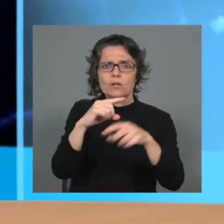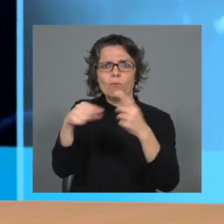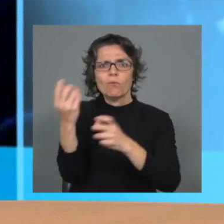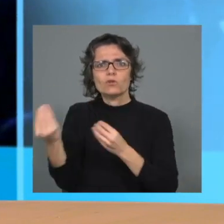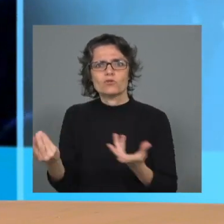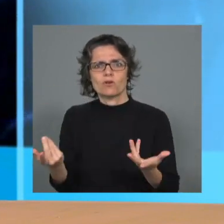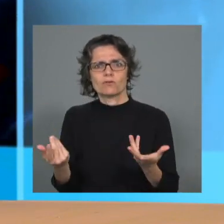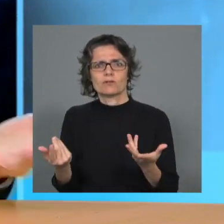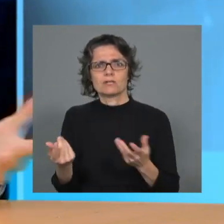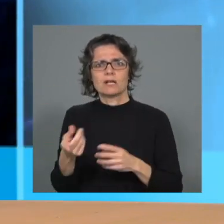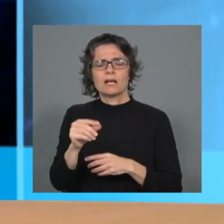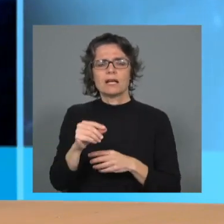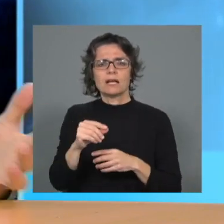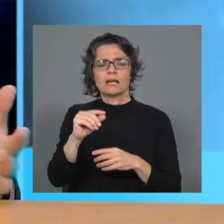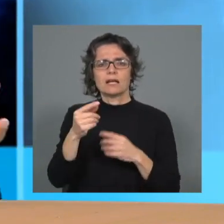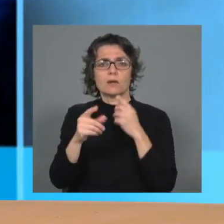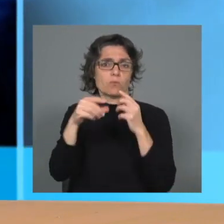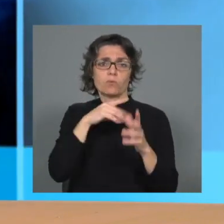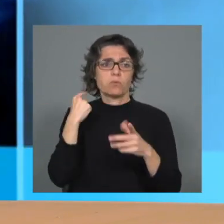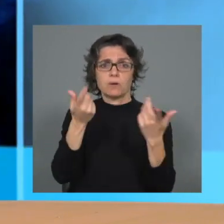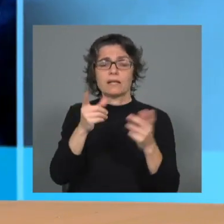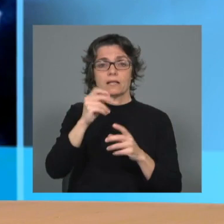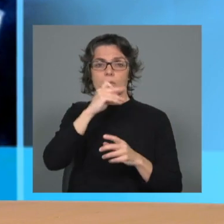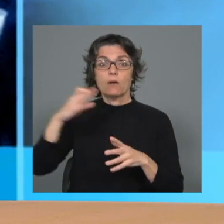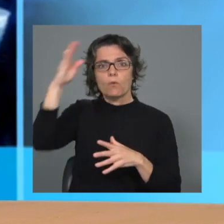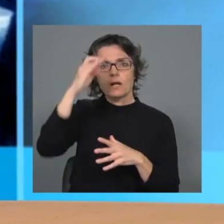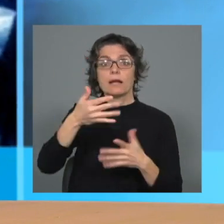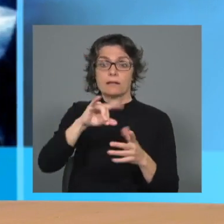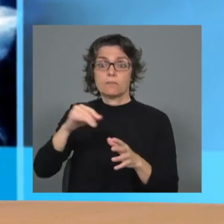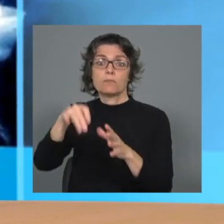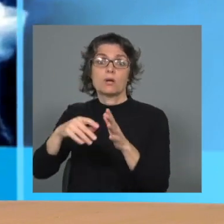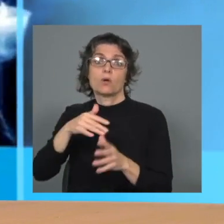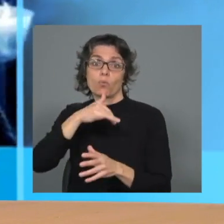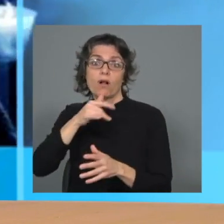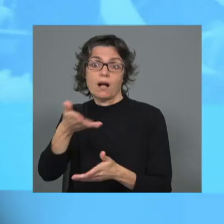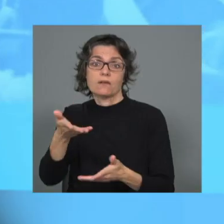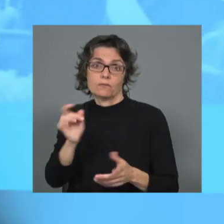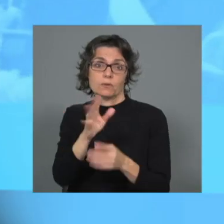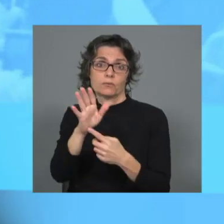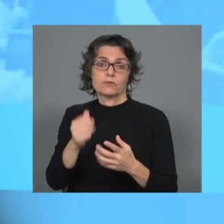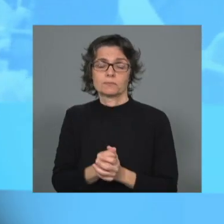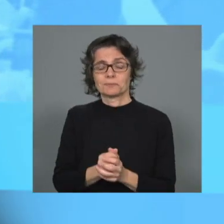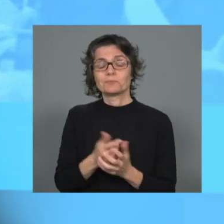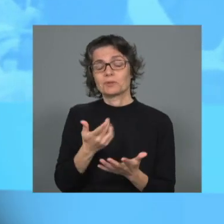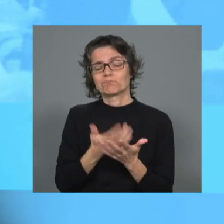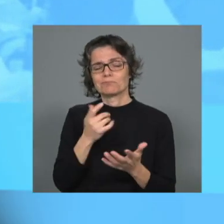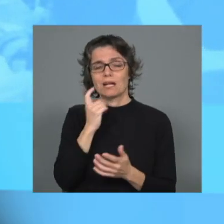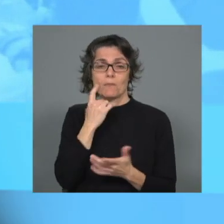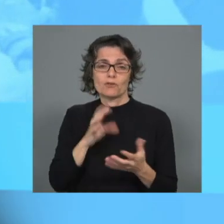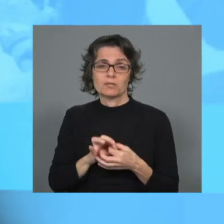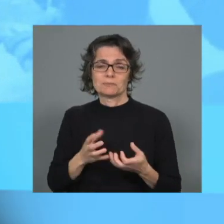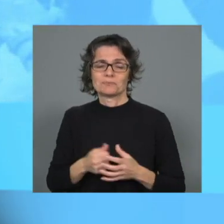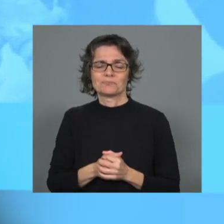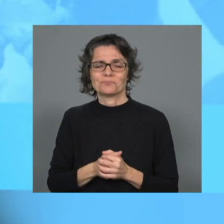este exemplo e, por que não, expandir-se por todo o Alentejo e até por todo o Algarve. De facto, o sinal da Páscoa, não é? E, Padre